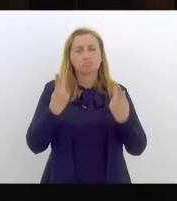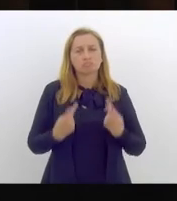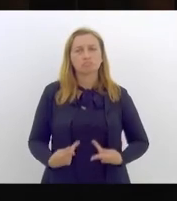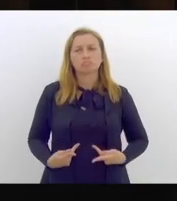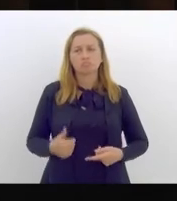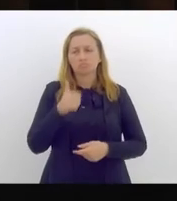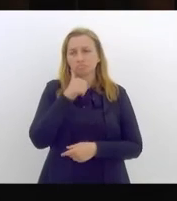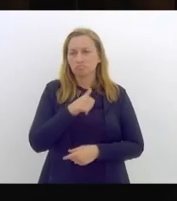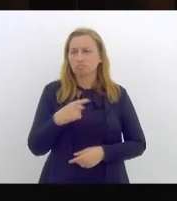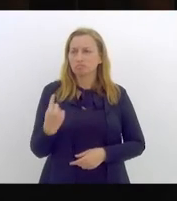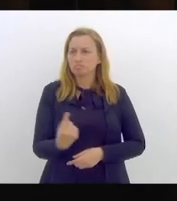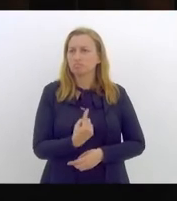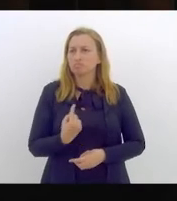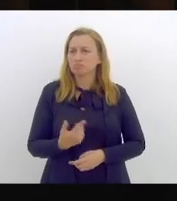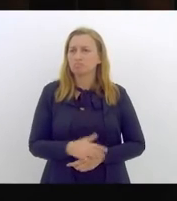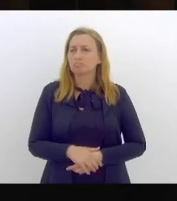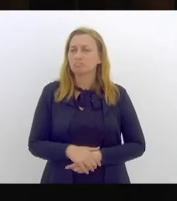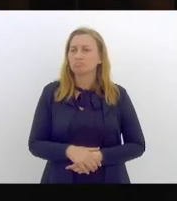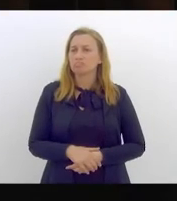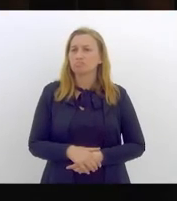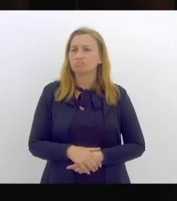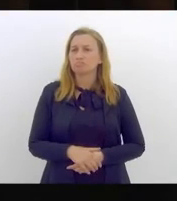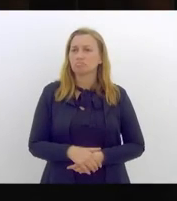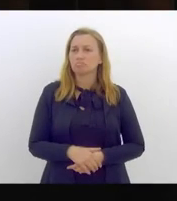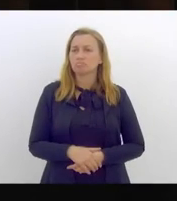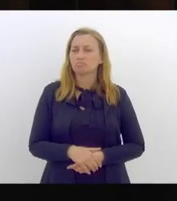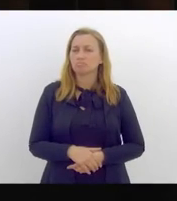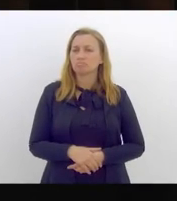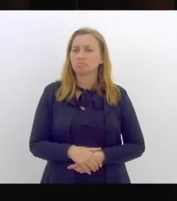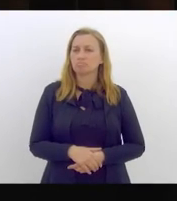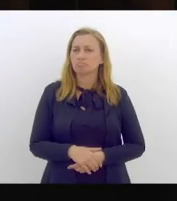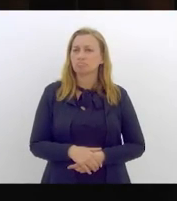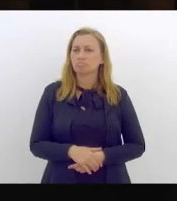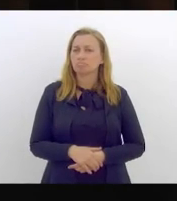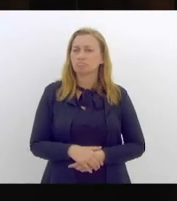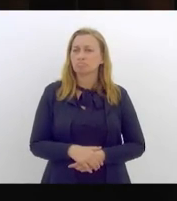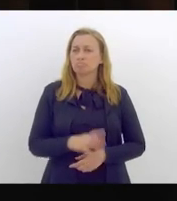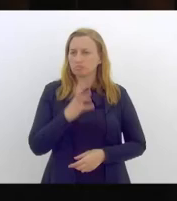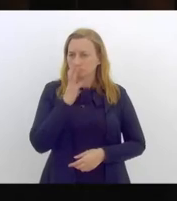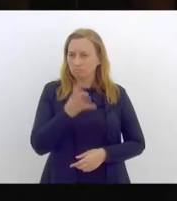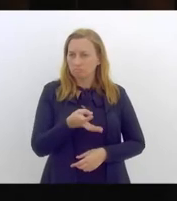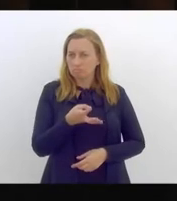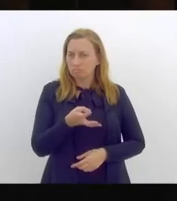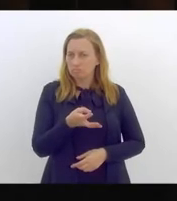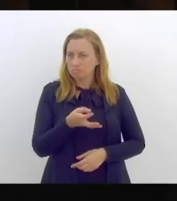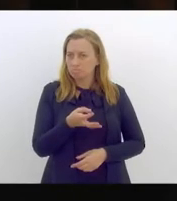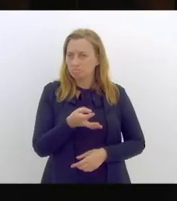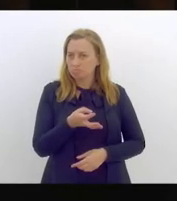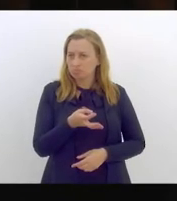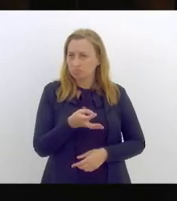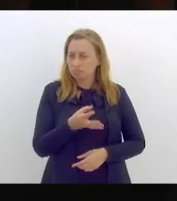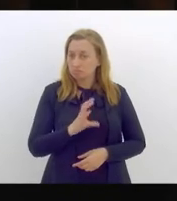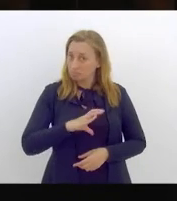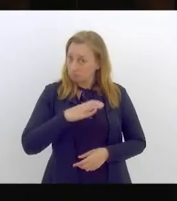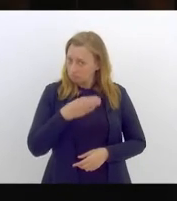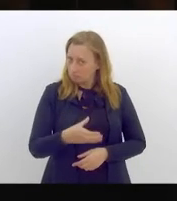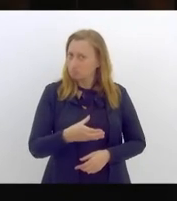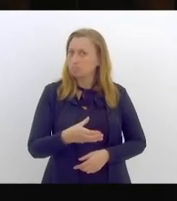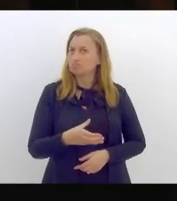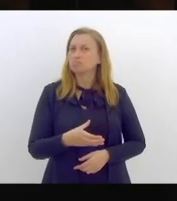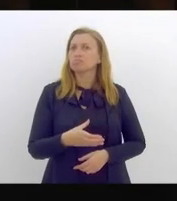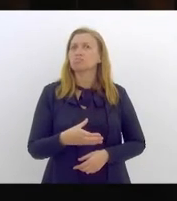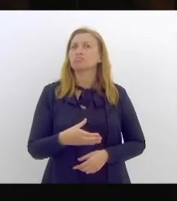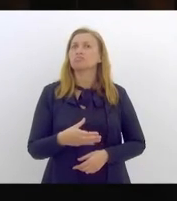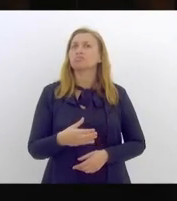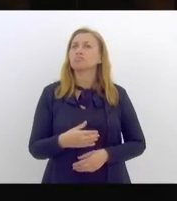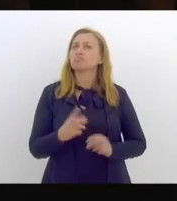das nossas mulheres quando coloca essas mulheres que denunciaram de maneira muito corajosa toda